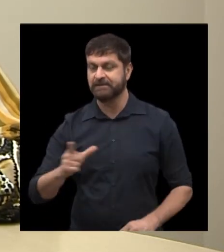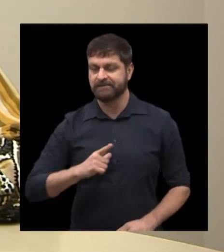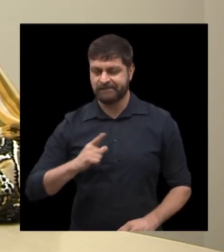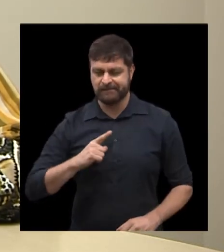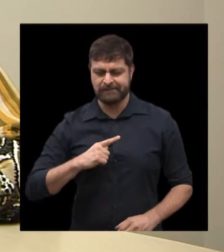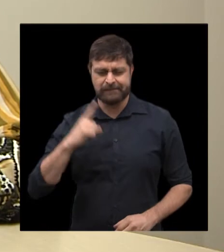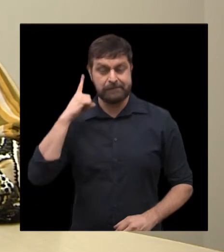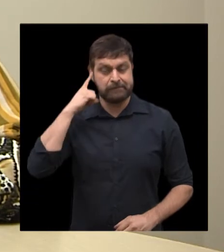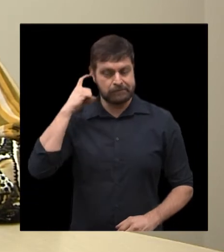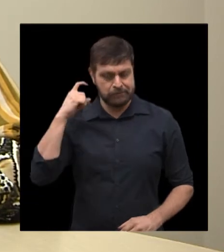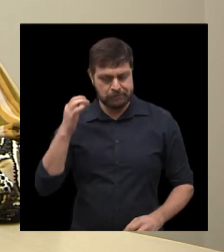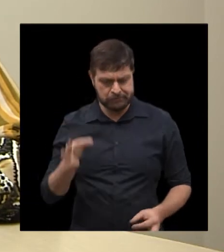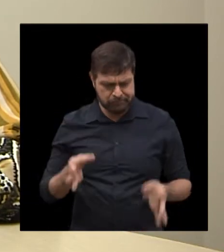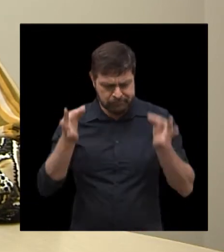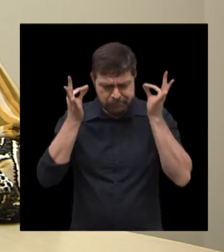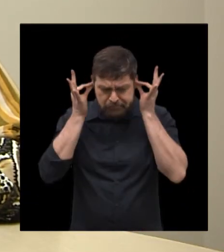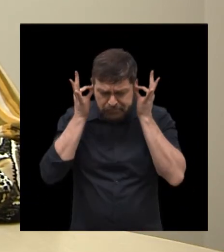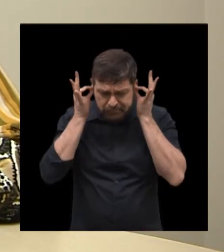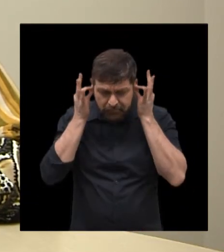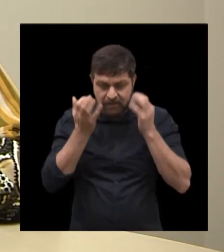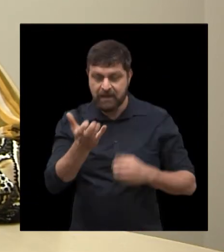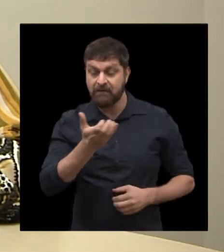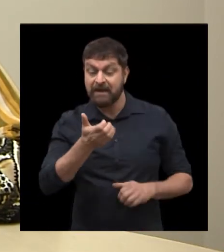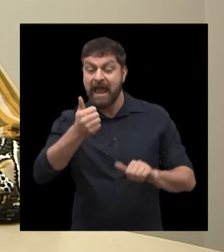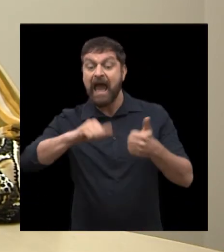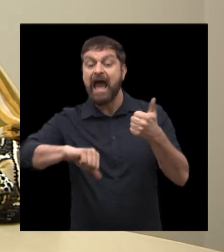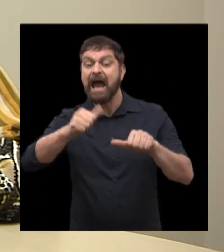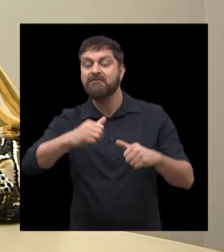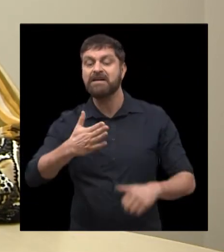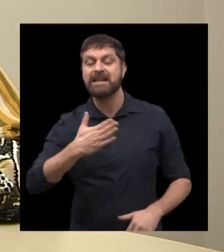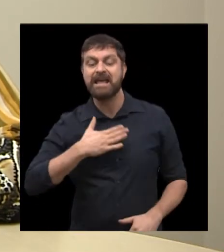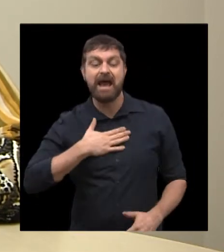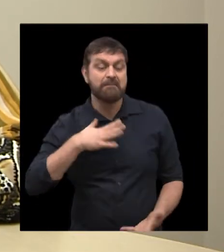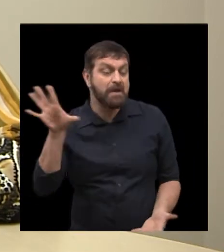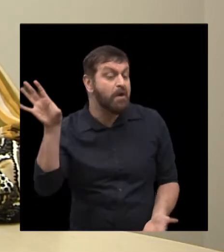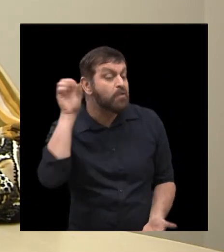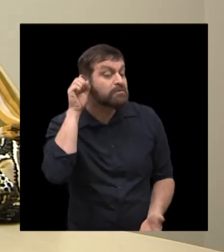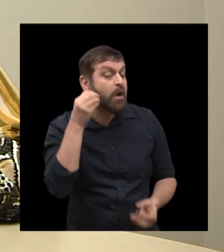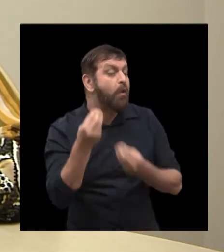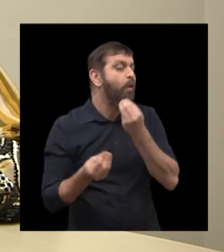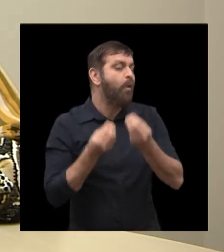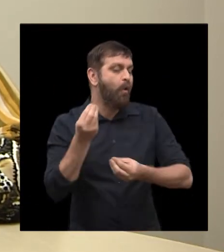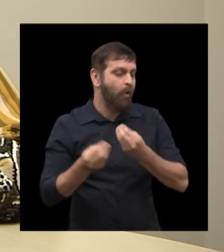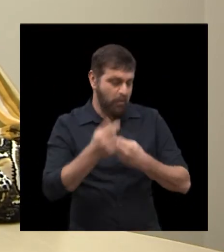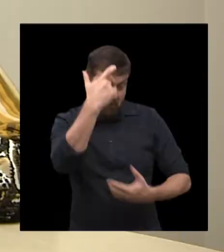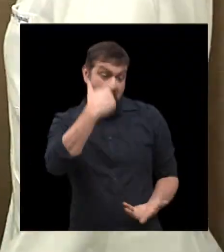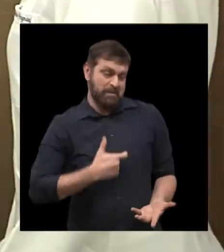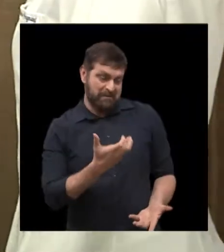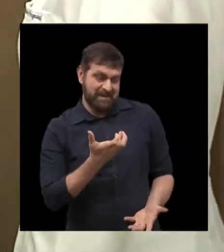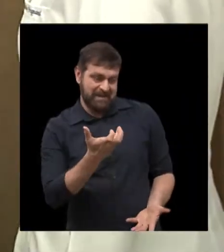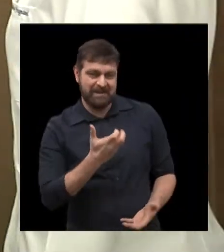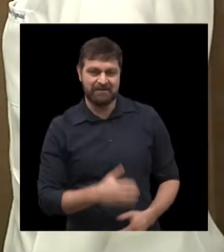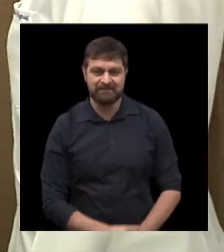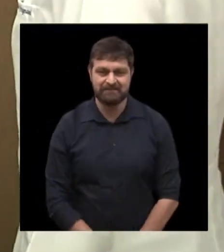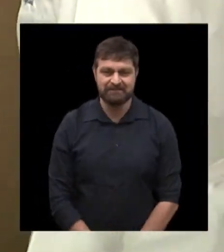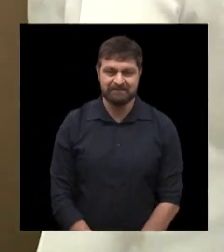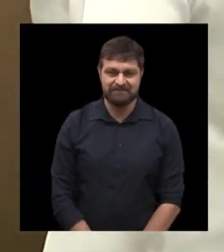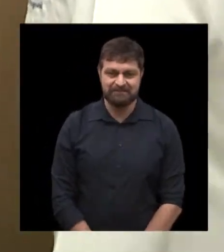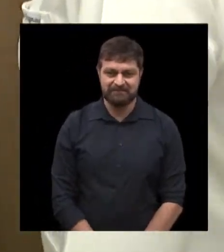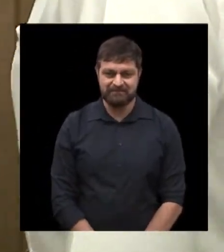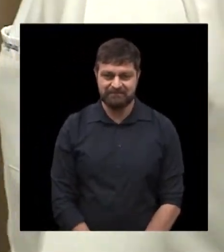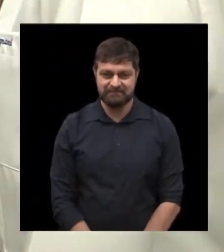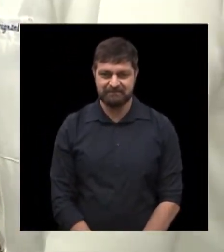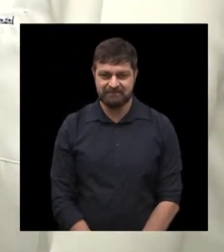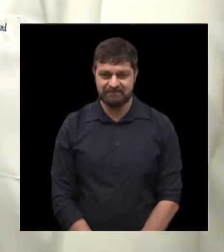de ouvido, eu queria fazer esse teste. Podemos? Vamos, claro, por favor. Então vamos lá.